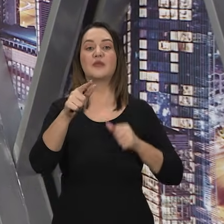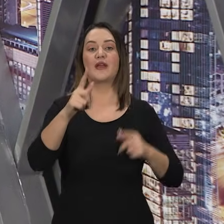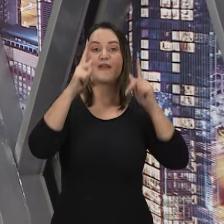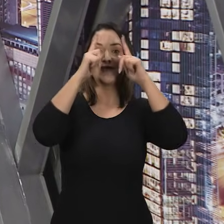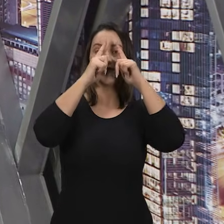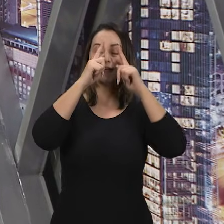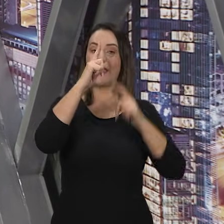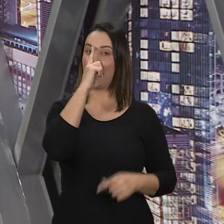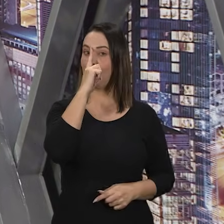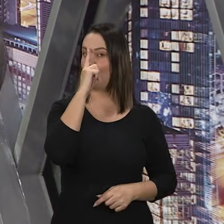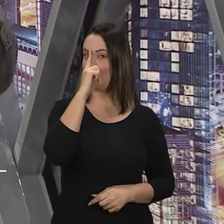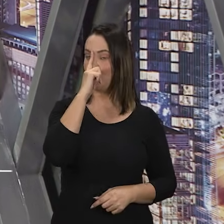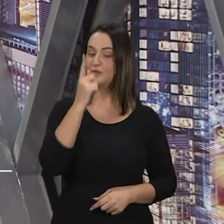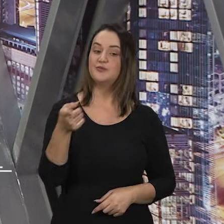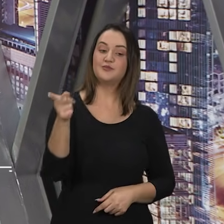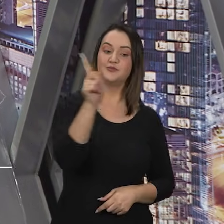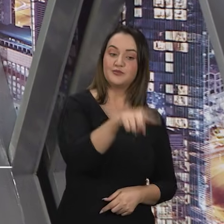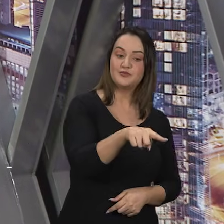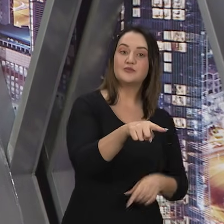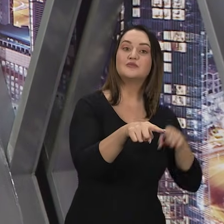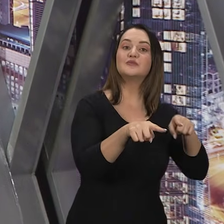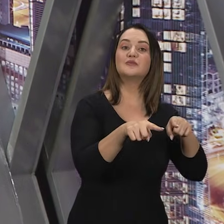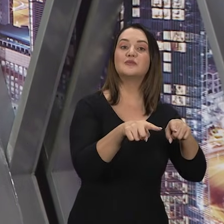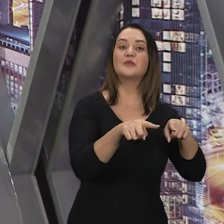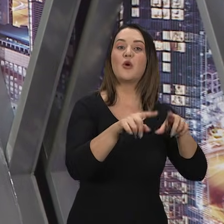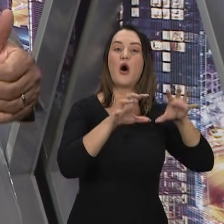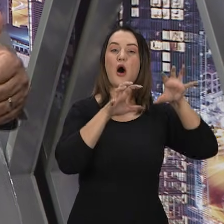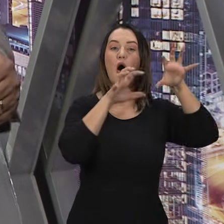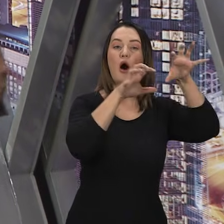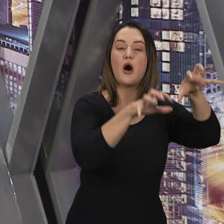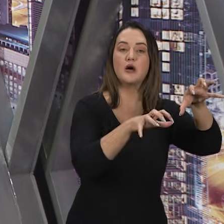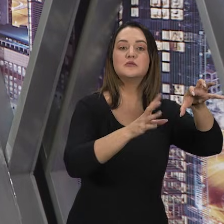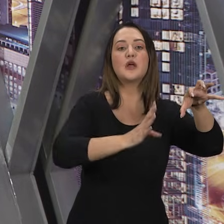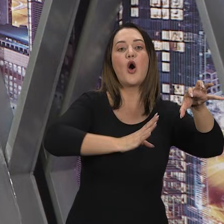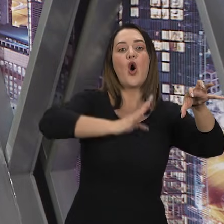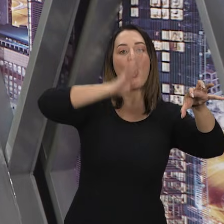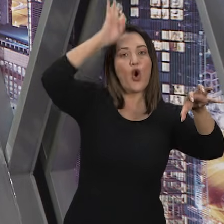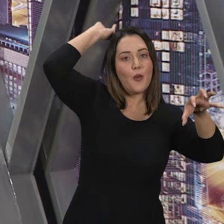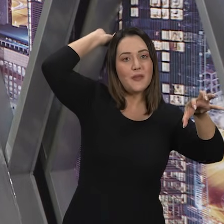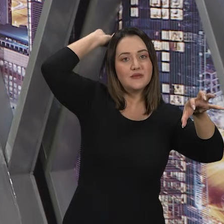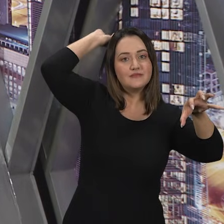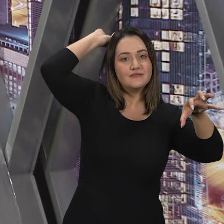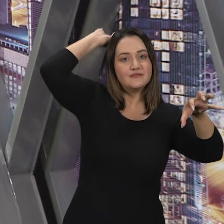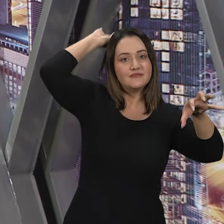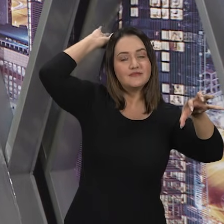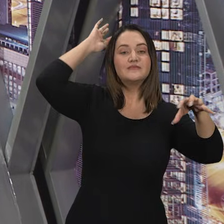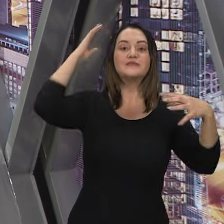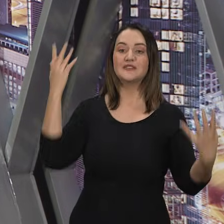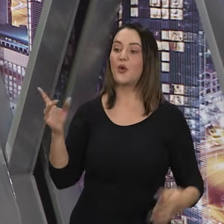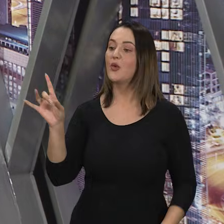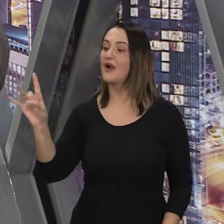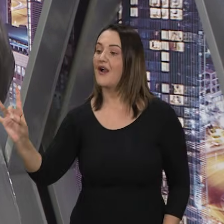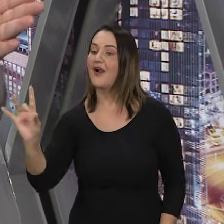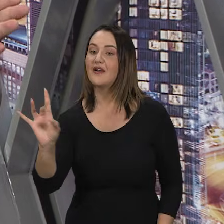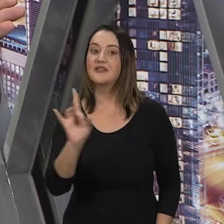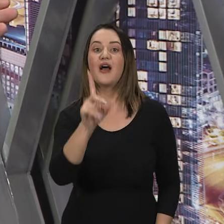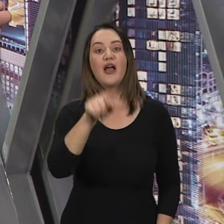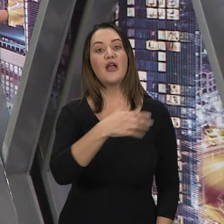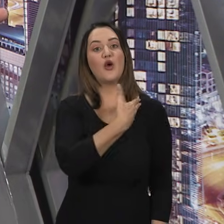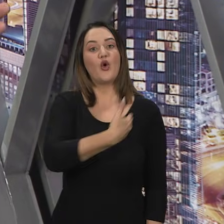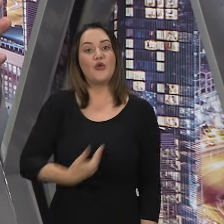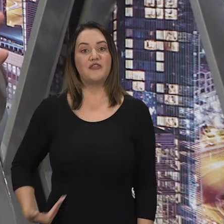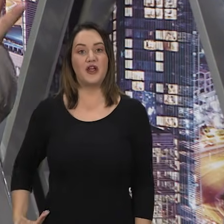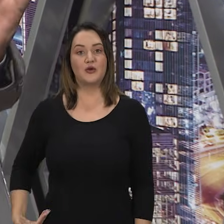terrível e espantoso representava o Império Romano. Esses 4 animais representavam 4 reinos com seus